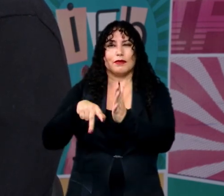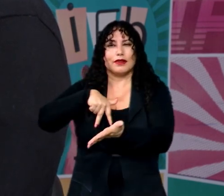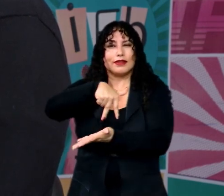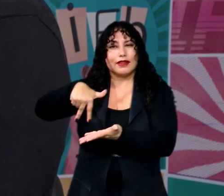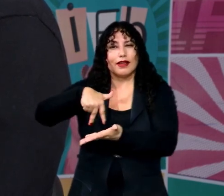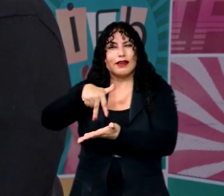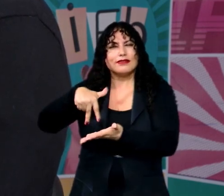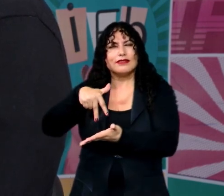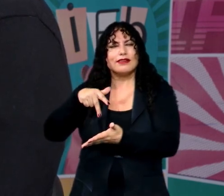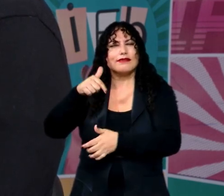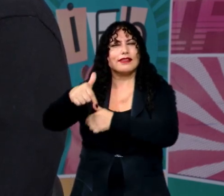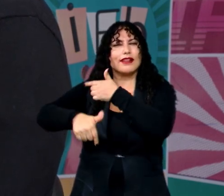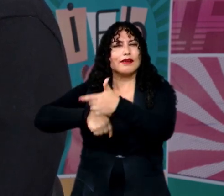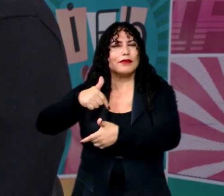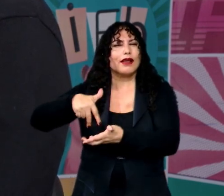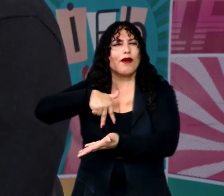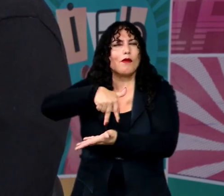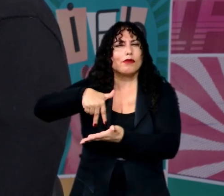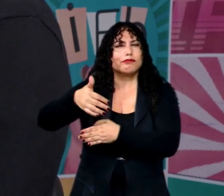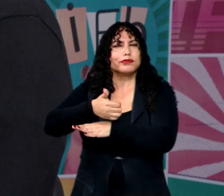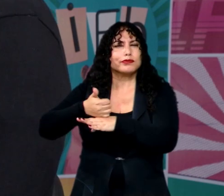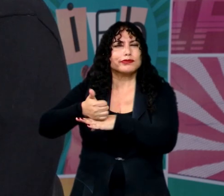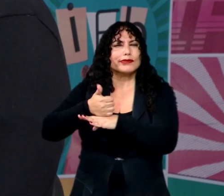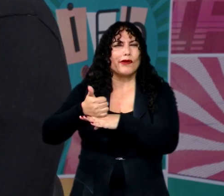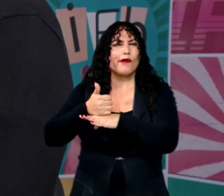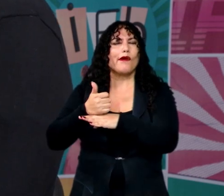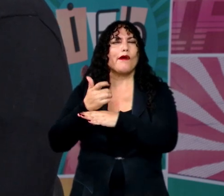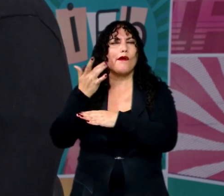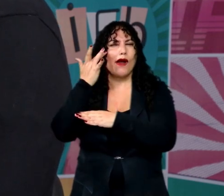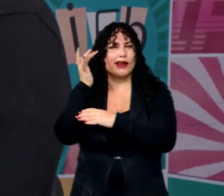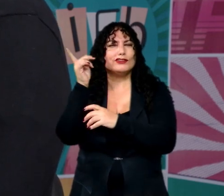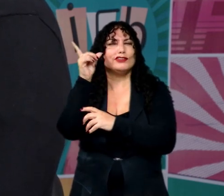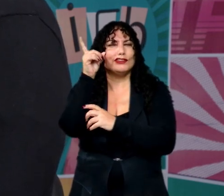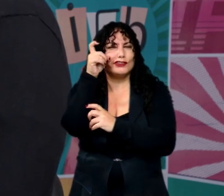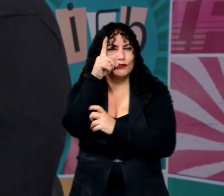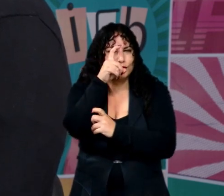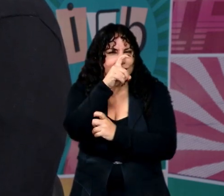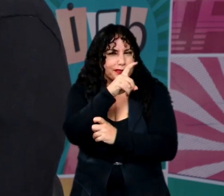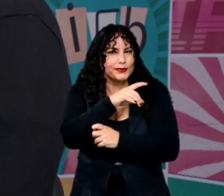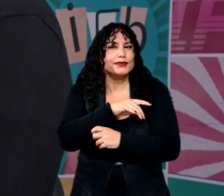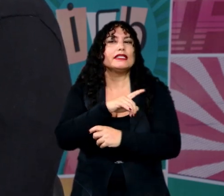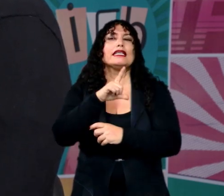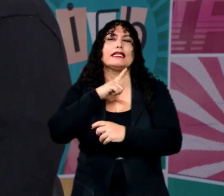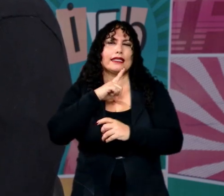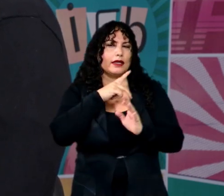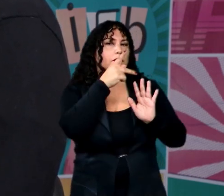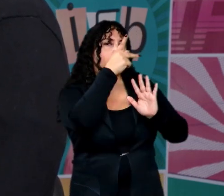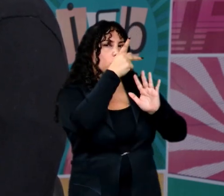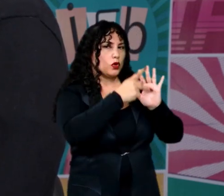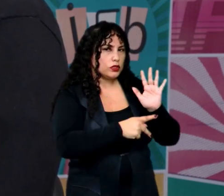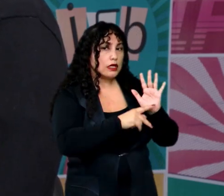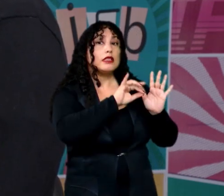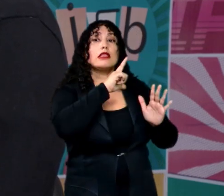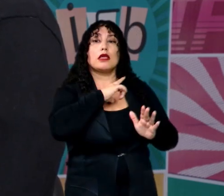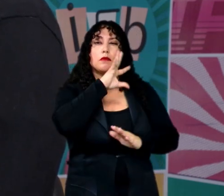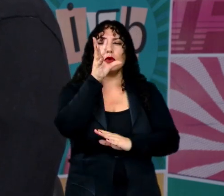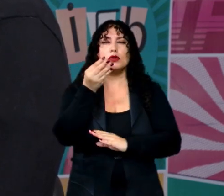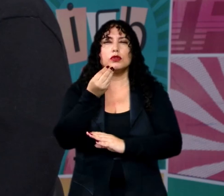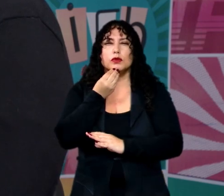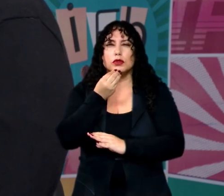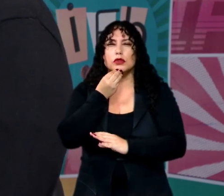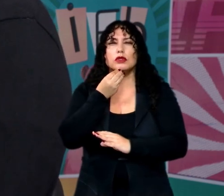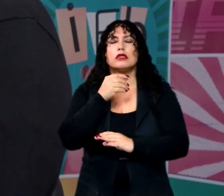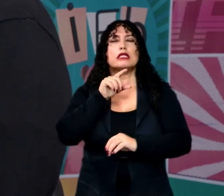como dançarina, eu acho difícil. Sim. Eu acho que tem projetos, tem possibilidades,